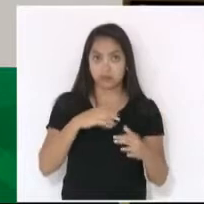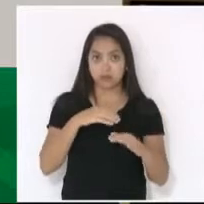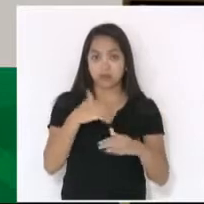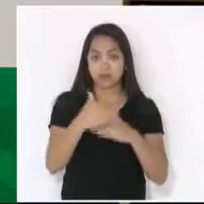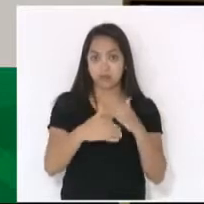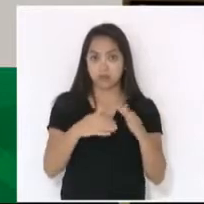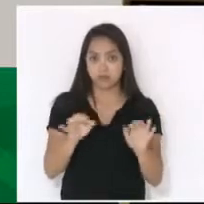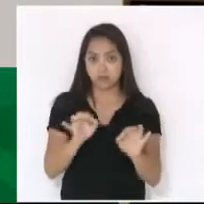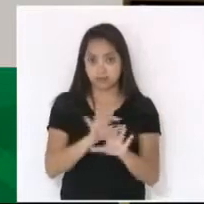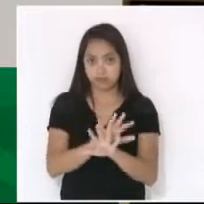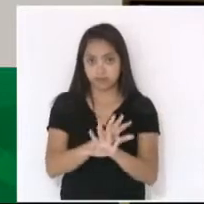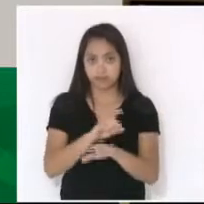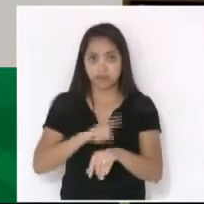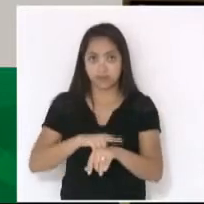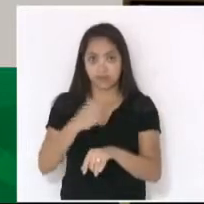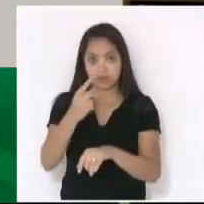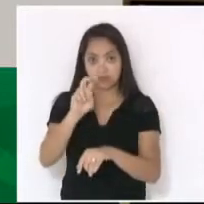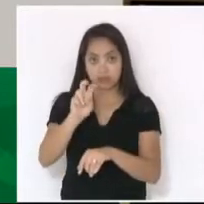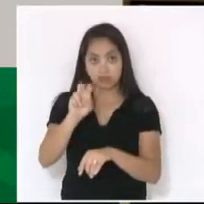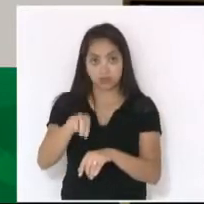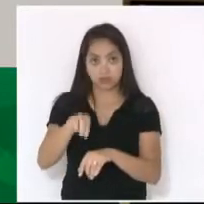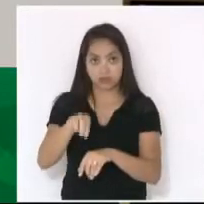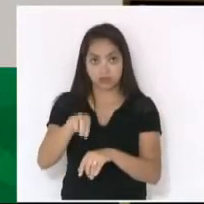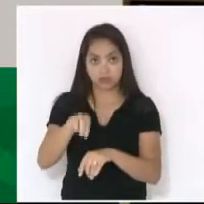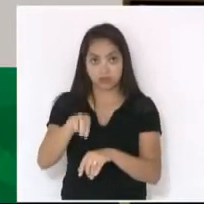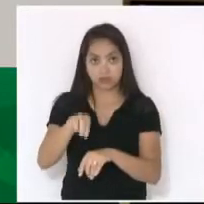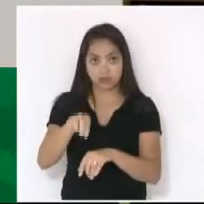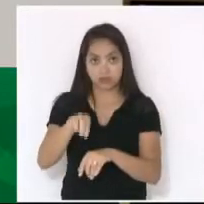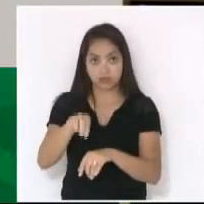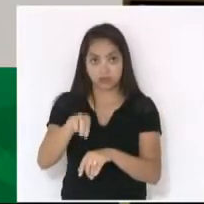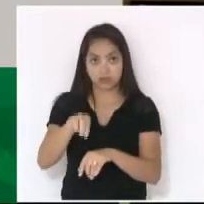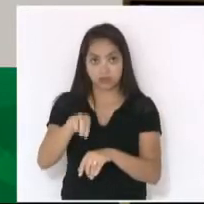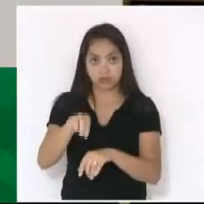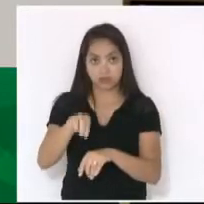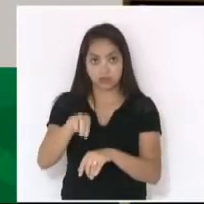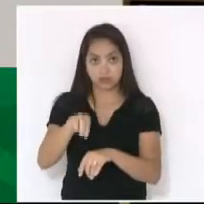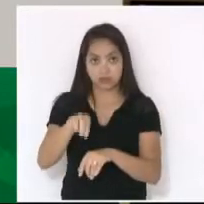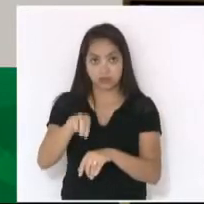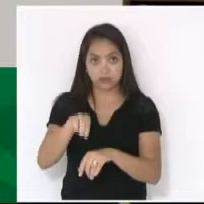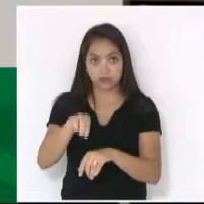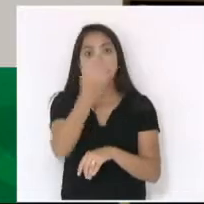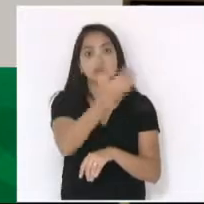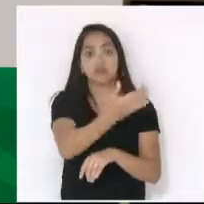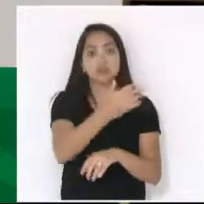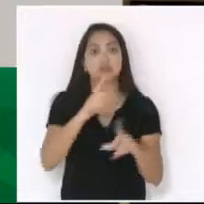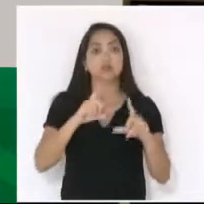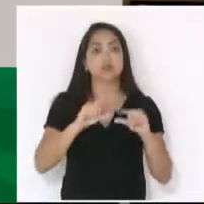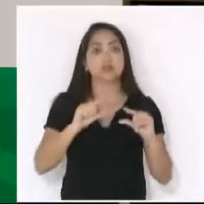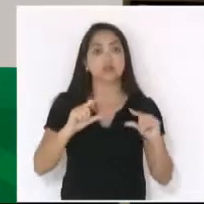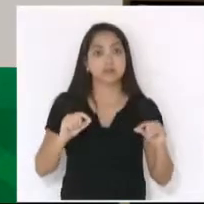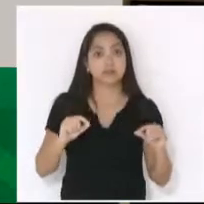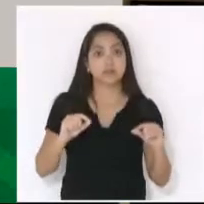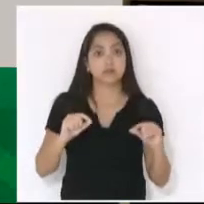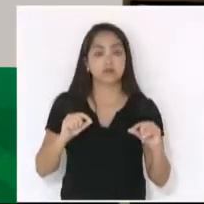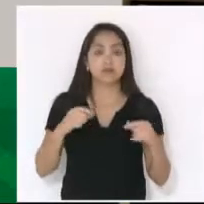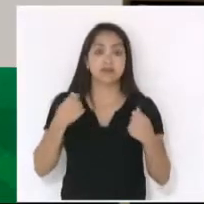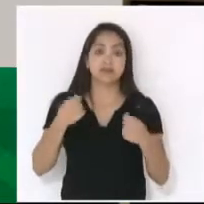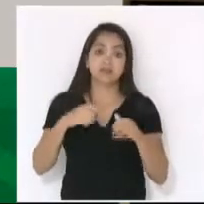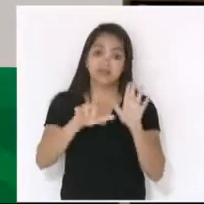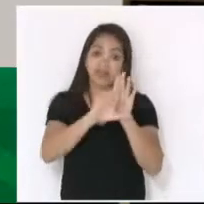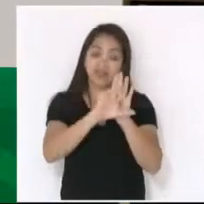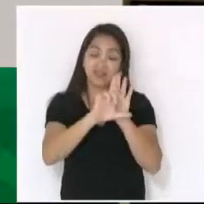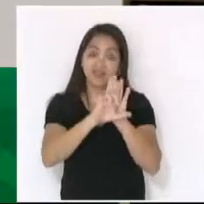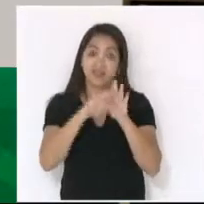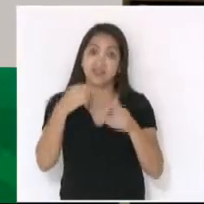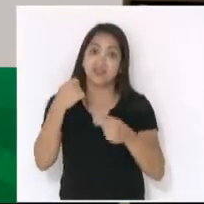tô falando 15 é amanhã estaremos de Brasília porque tem leis que depende Nacional né